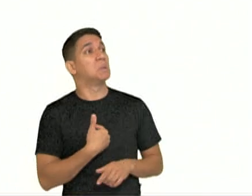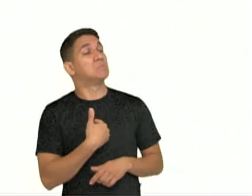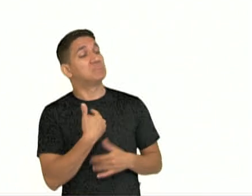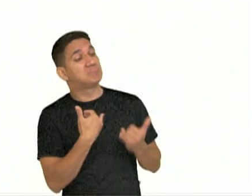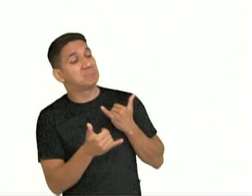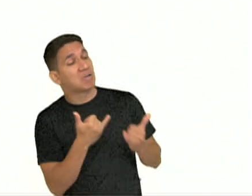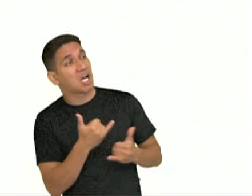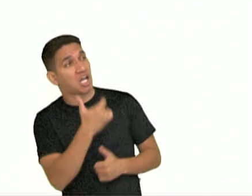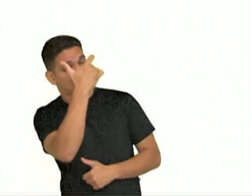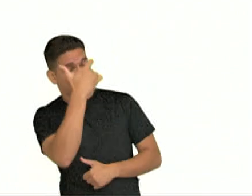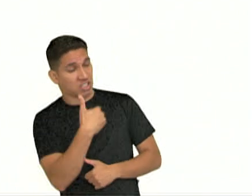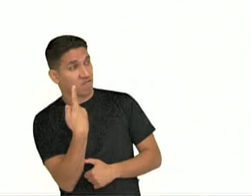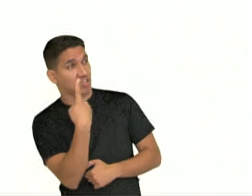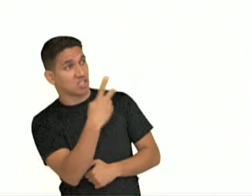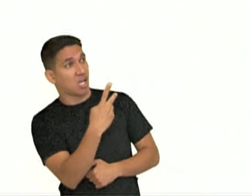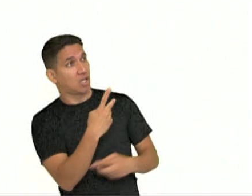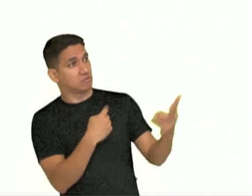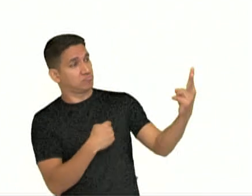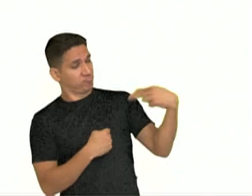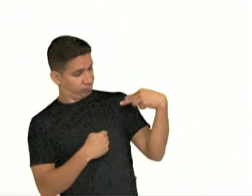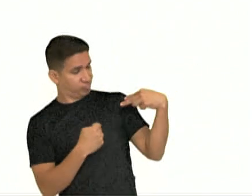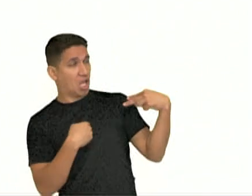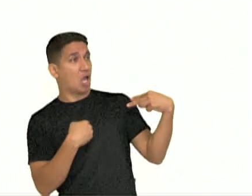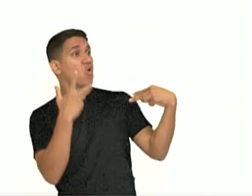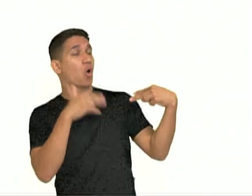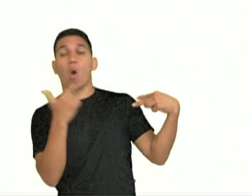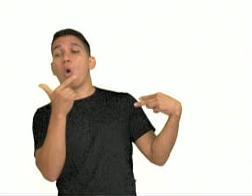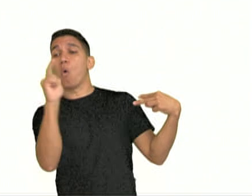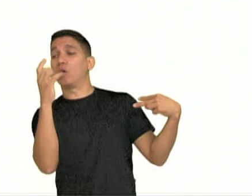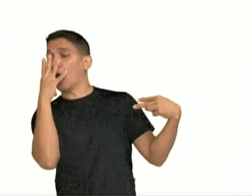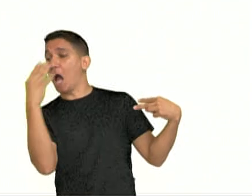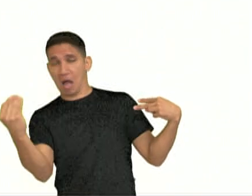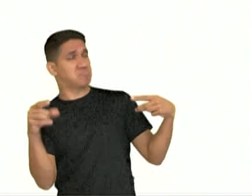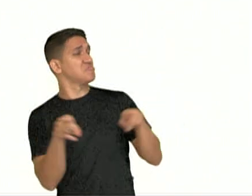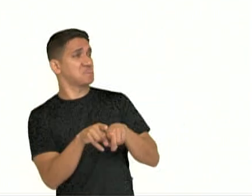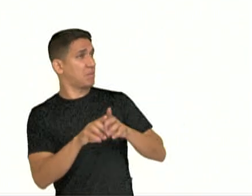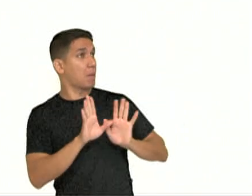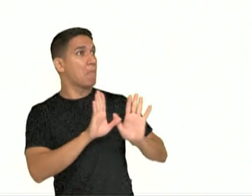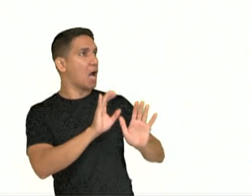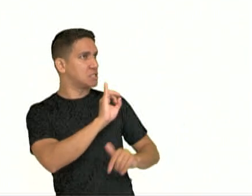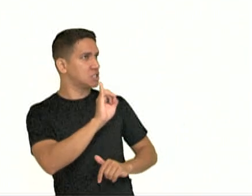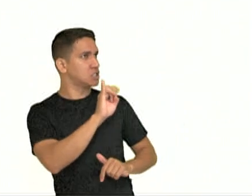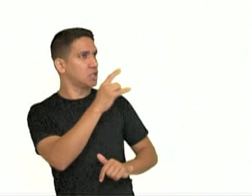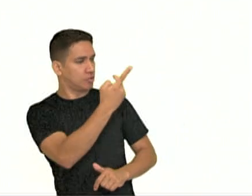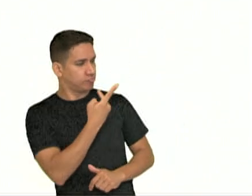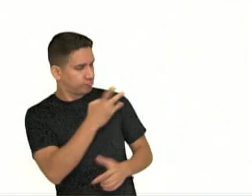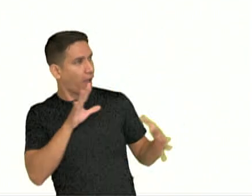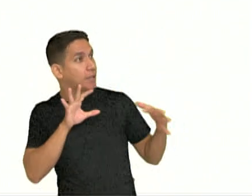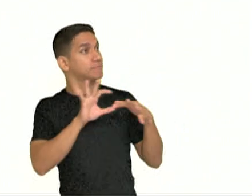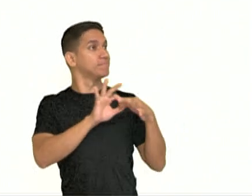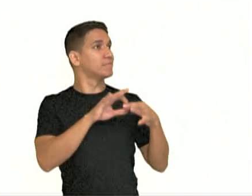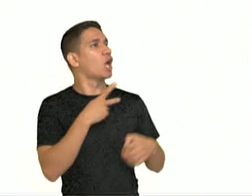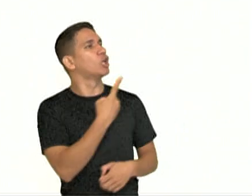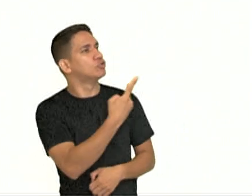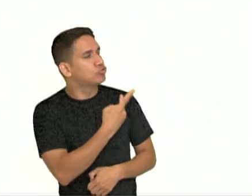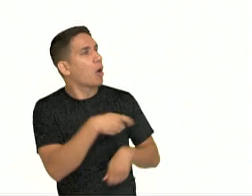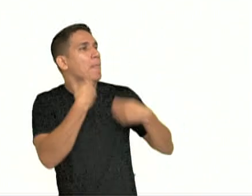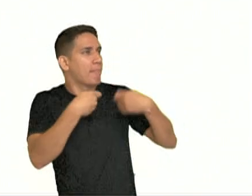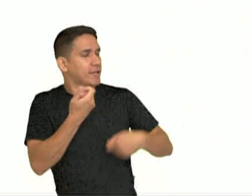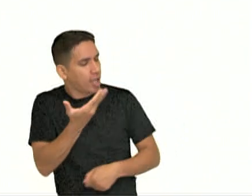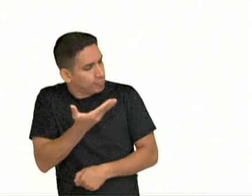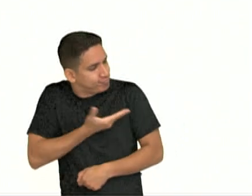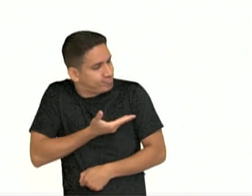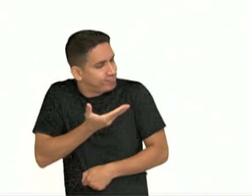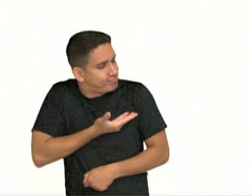olhos de uma raposa igual a 100 mil outras raposas. Mas se tu me cativas, nós teremos necessidade